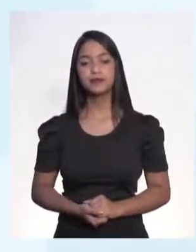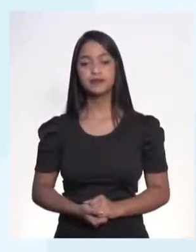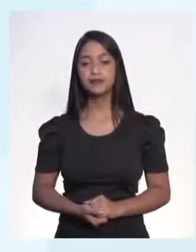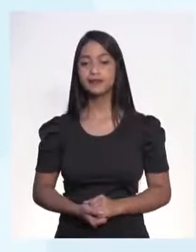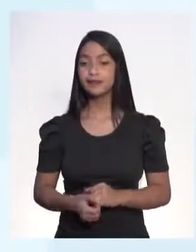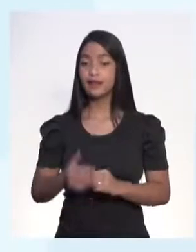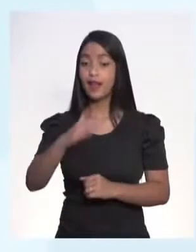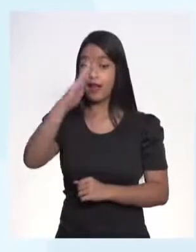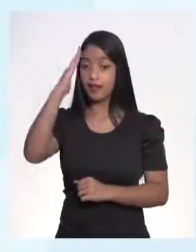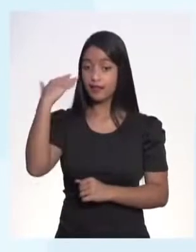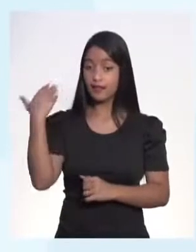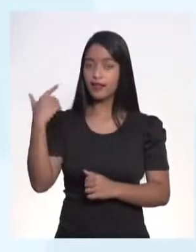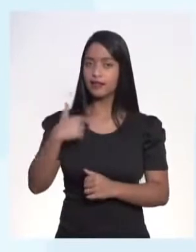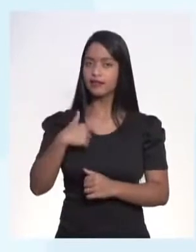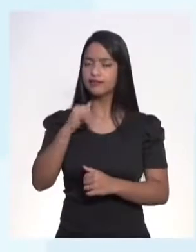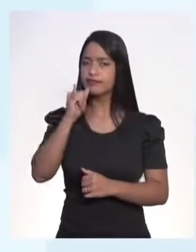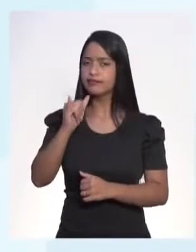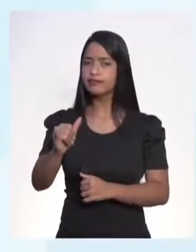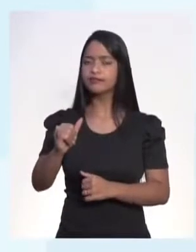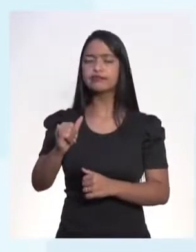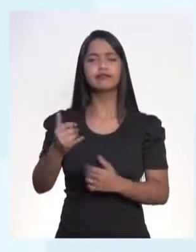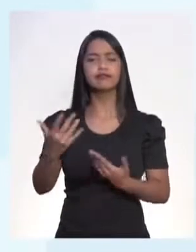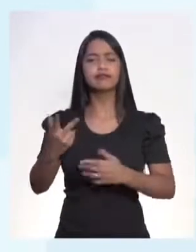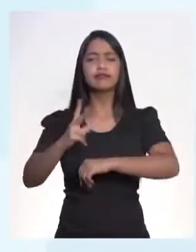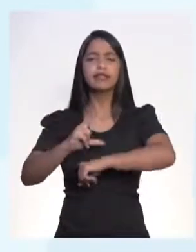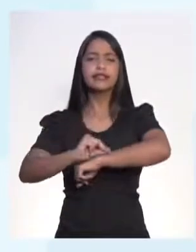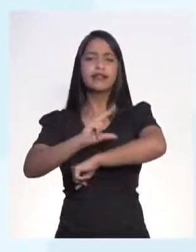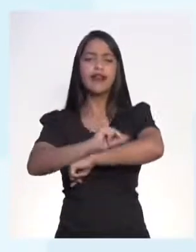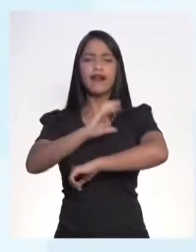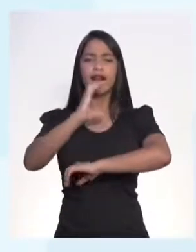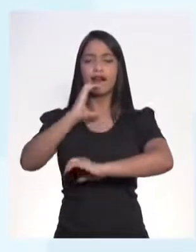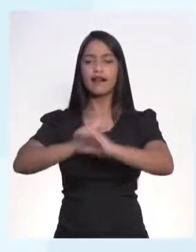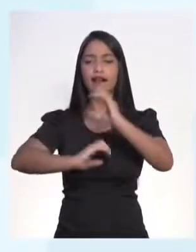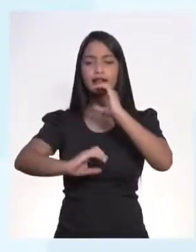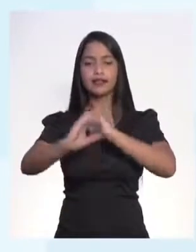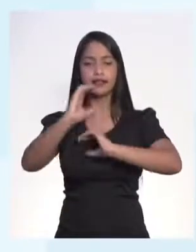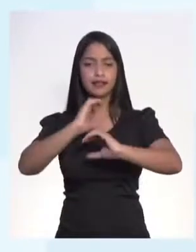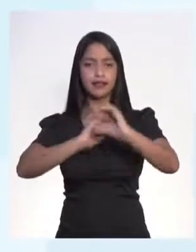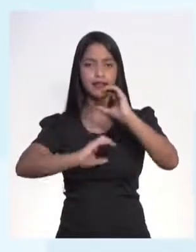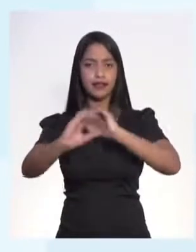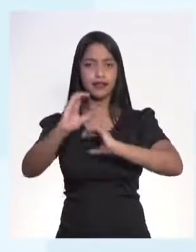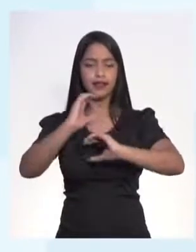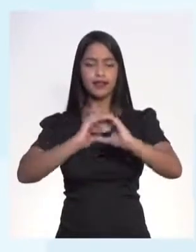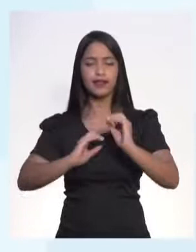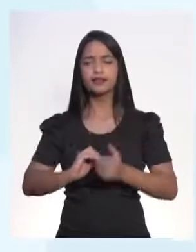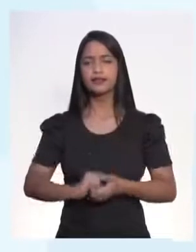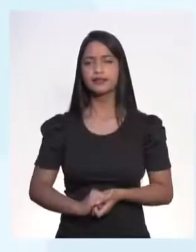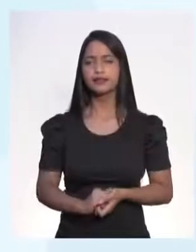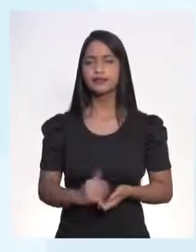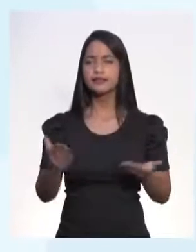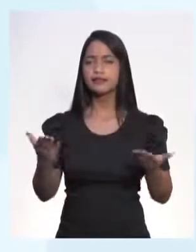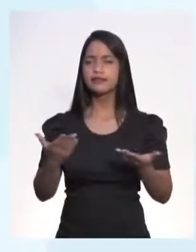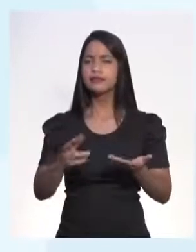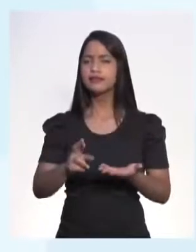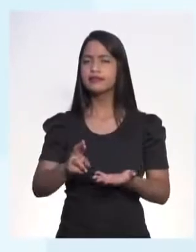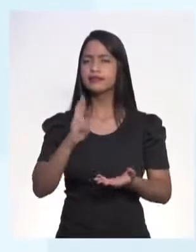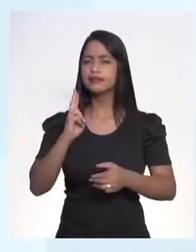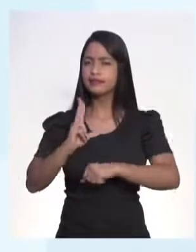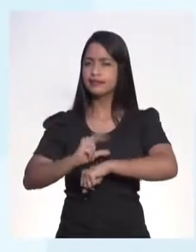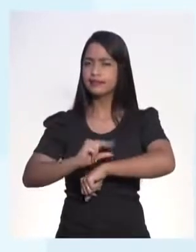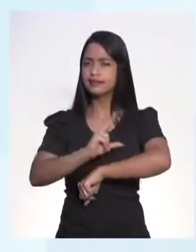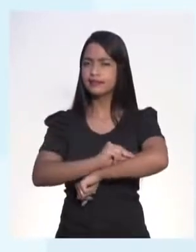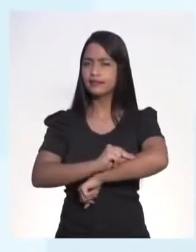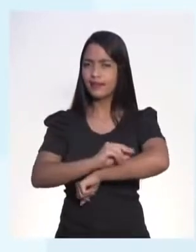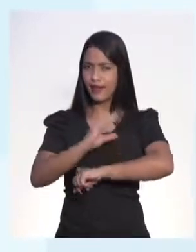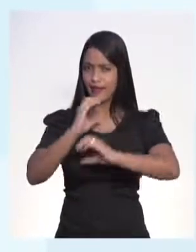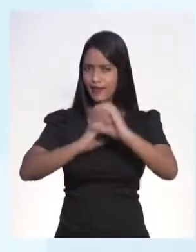tava falando para dona de chegar aula né canta a cigarra canta a cigarra falei para gente aqui no chat cigarra canta